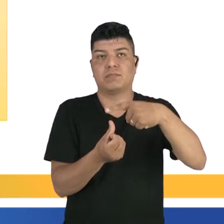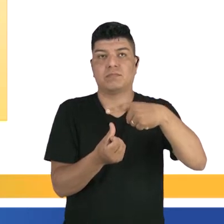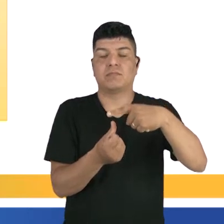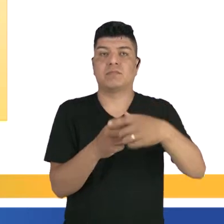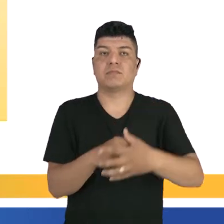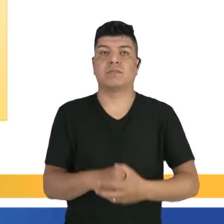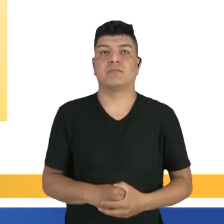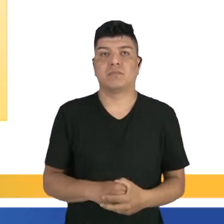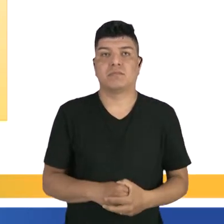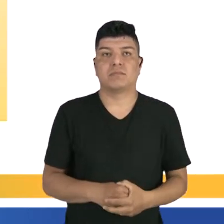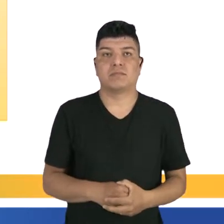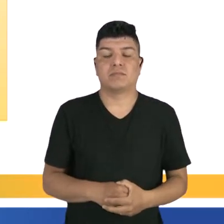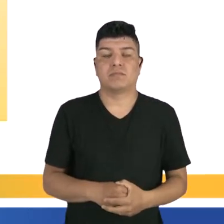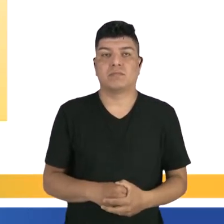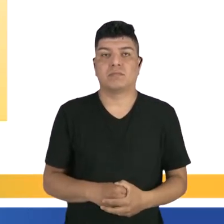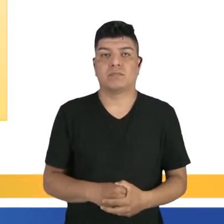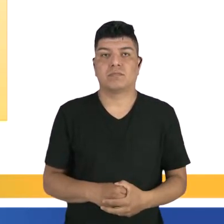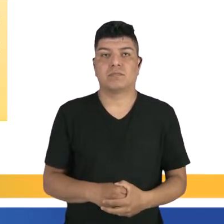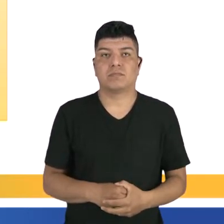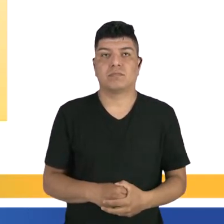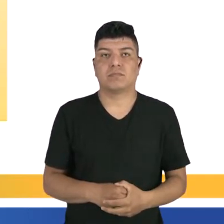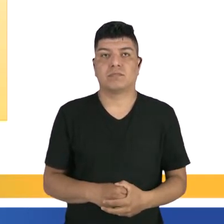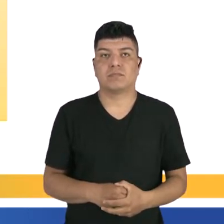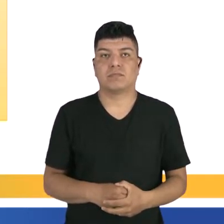tá? Então,